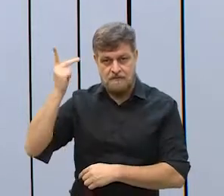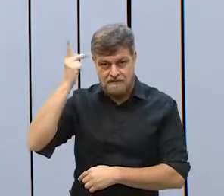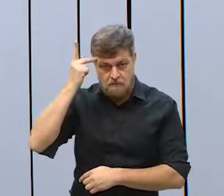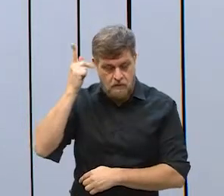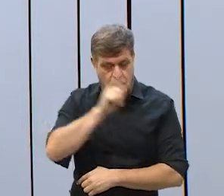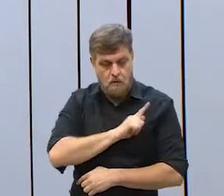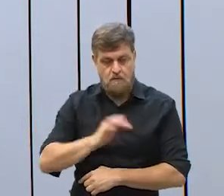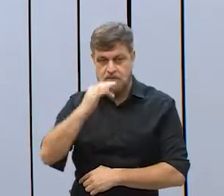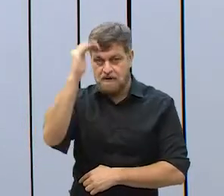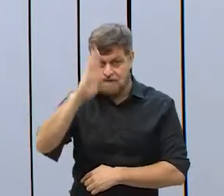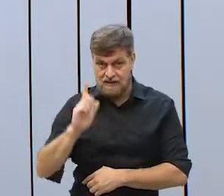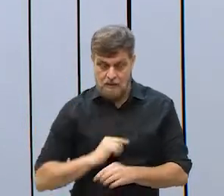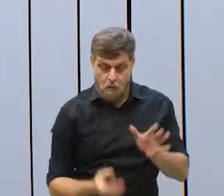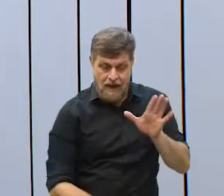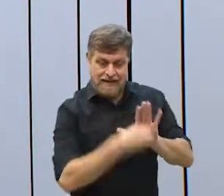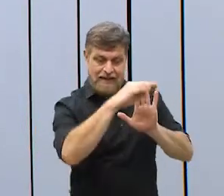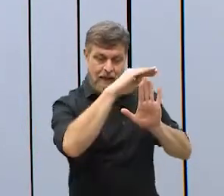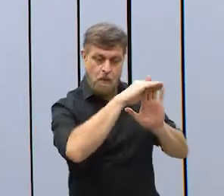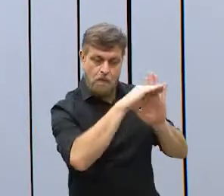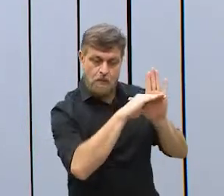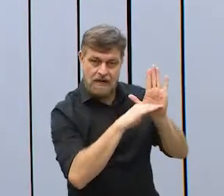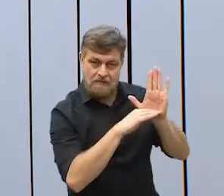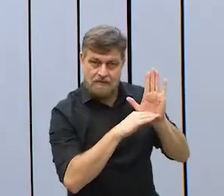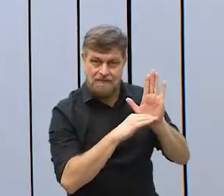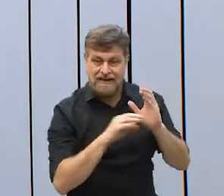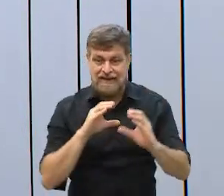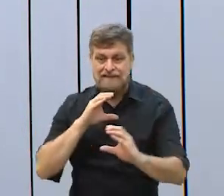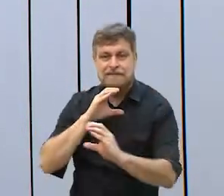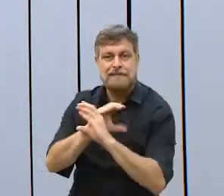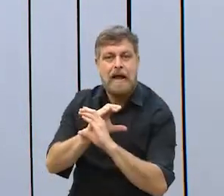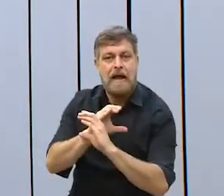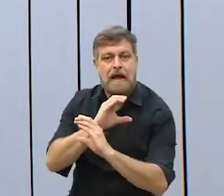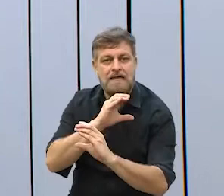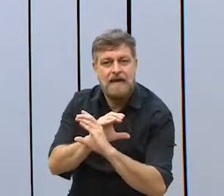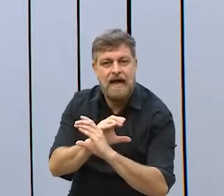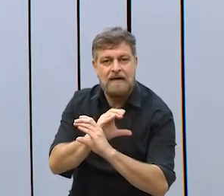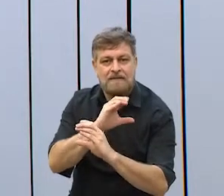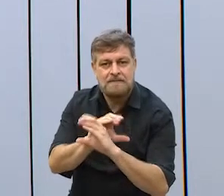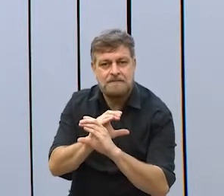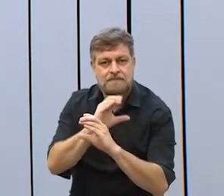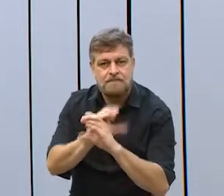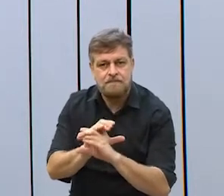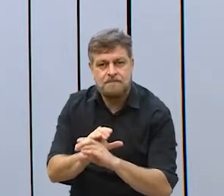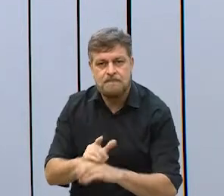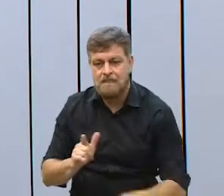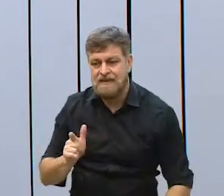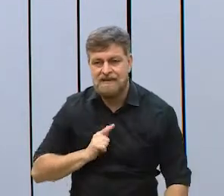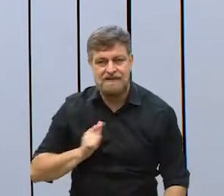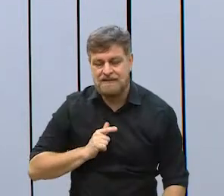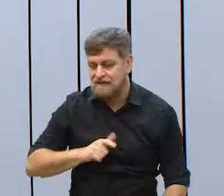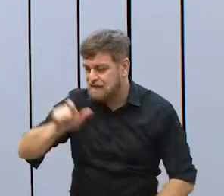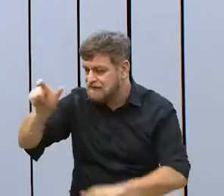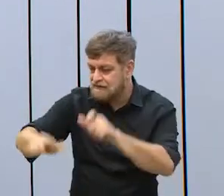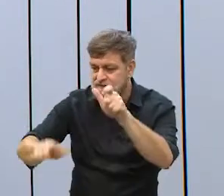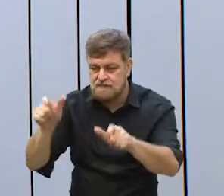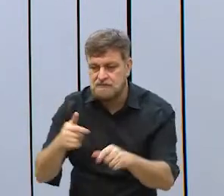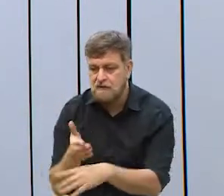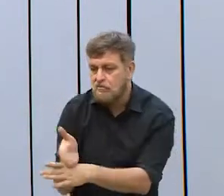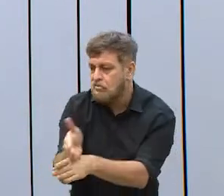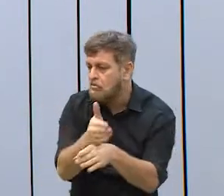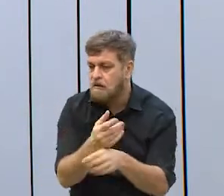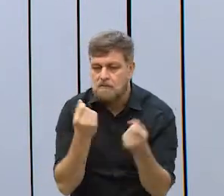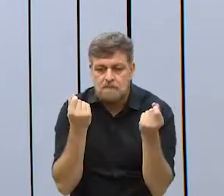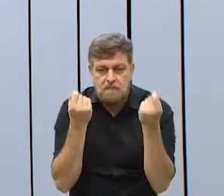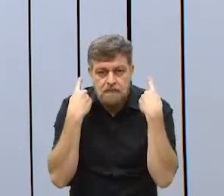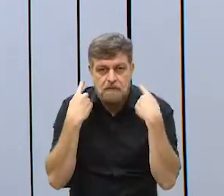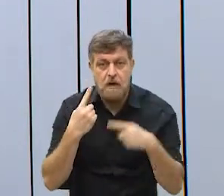né, ele cria o programa, mas a comunicação com a ponta, ela tem muito ruído, tá? Eu